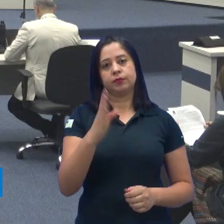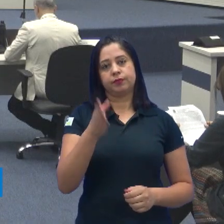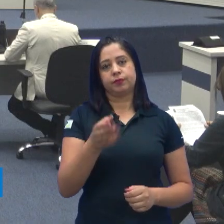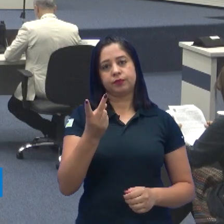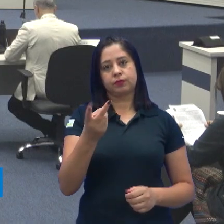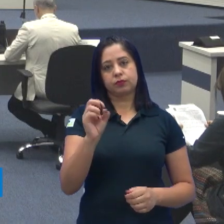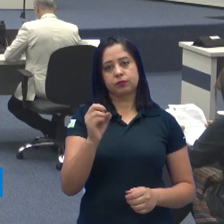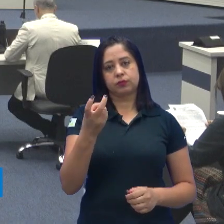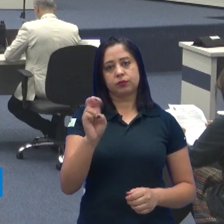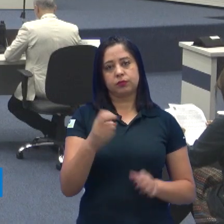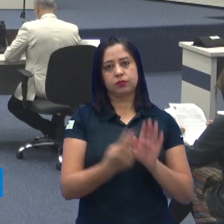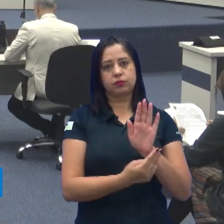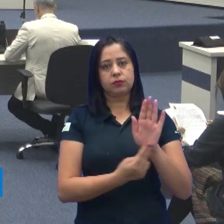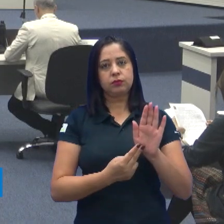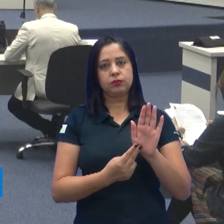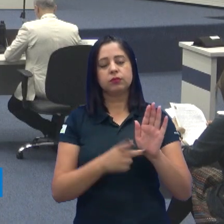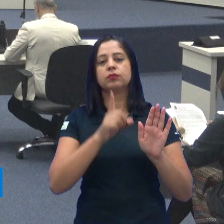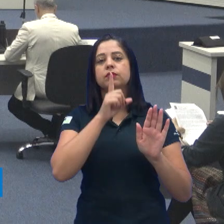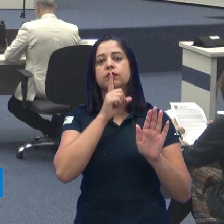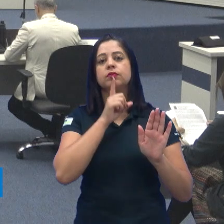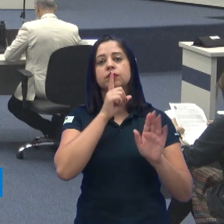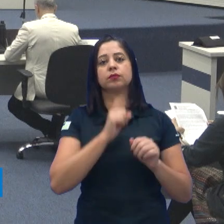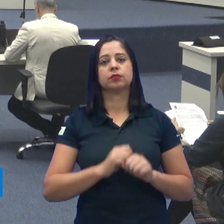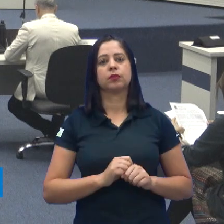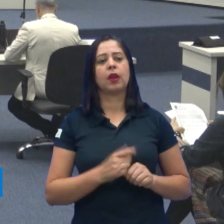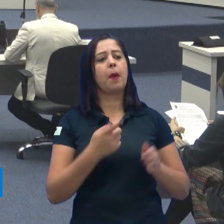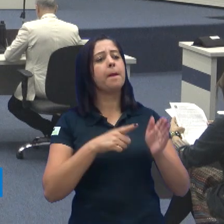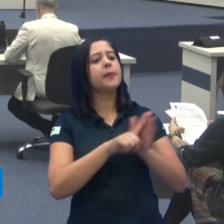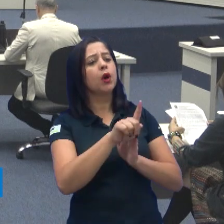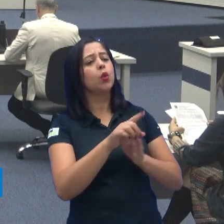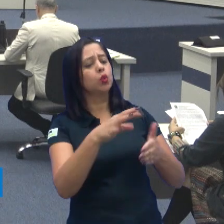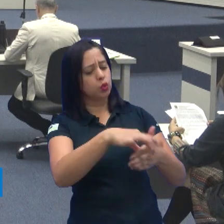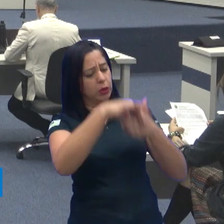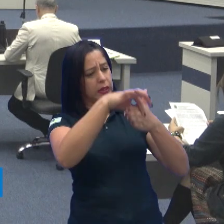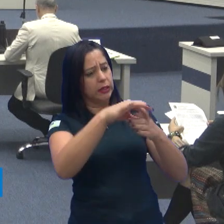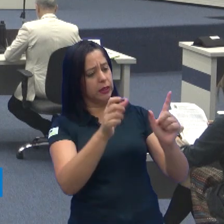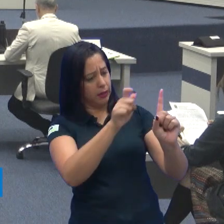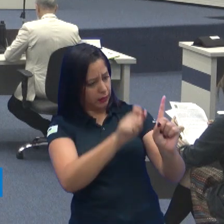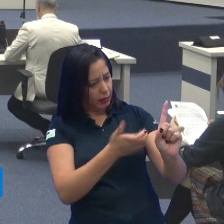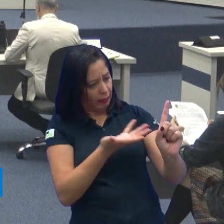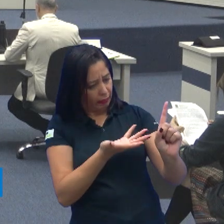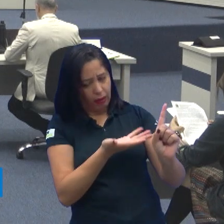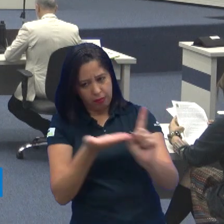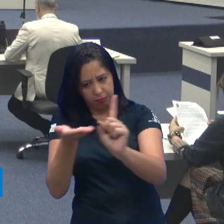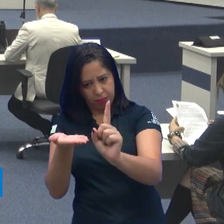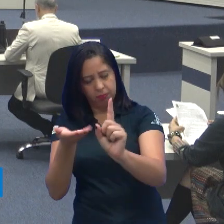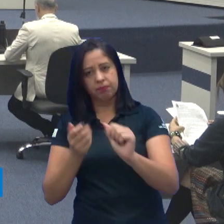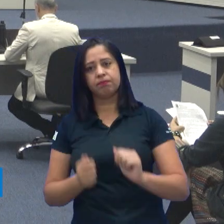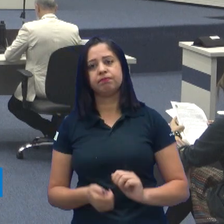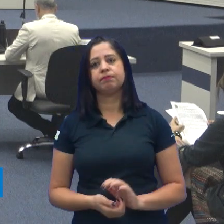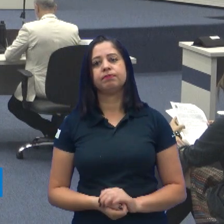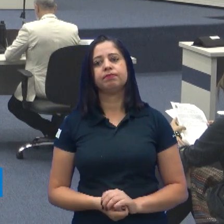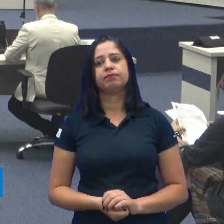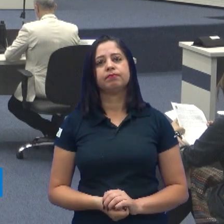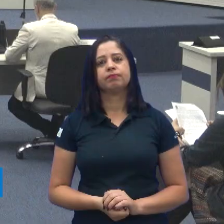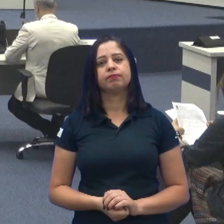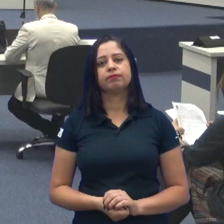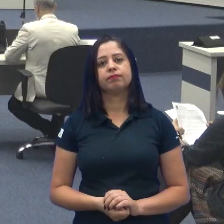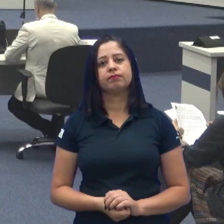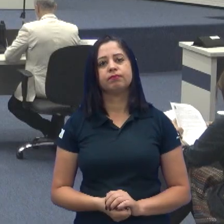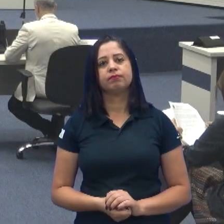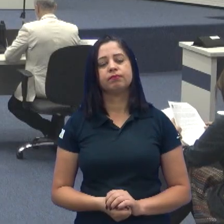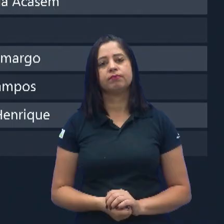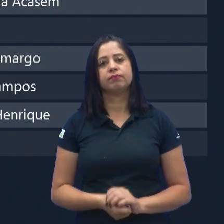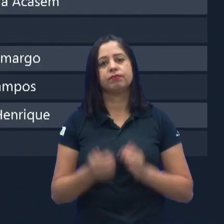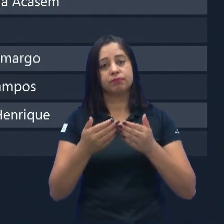3914/2025, autoria do vereador Sérgio Camargo. Consulta a liderança e desejo de caminhar ao voto. Aberta a votação.